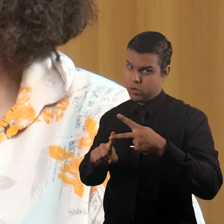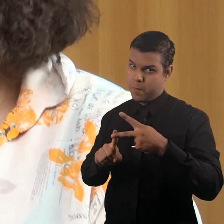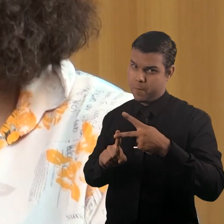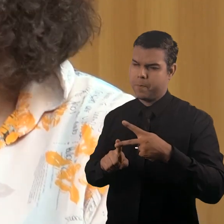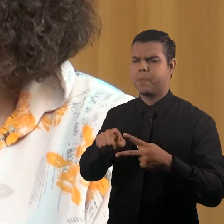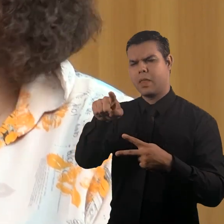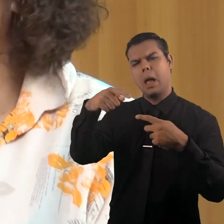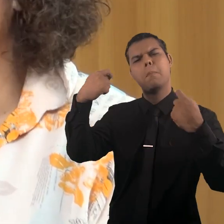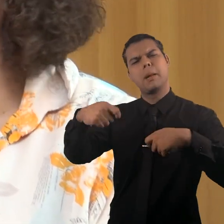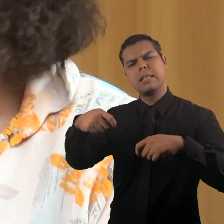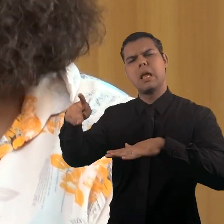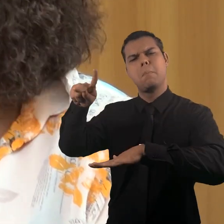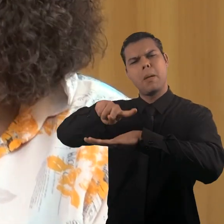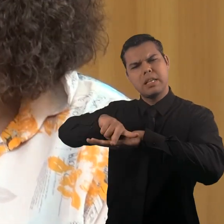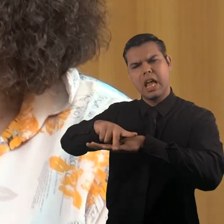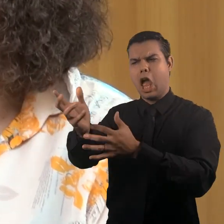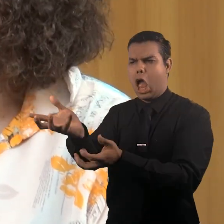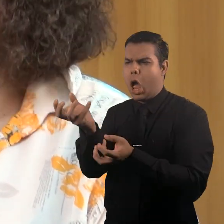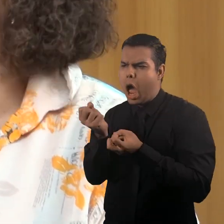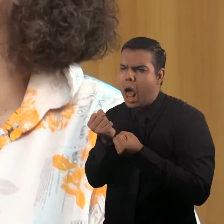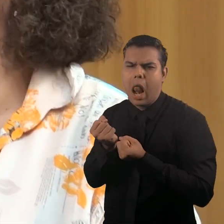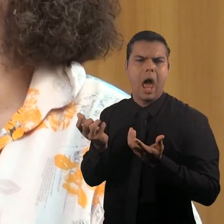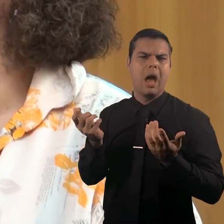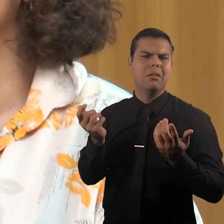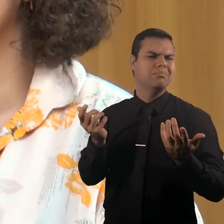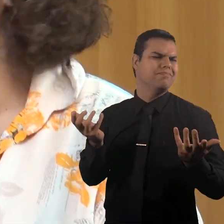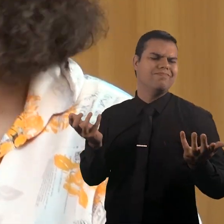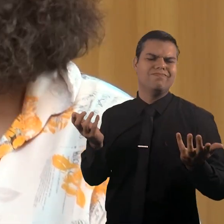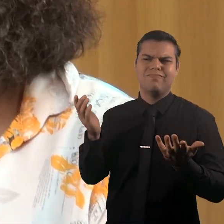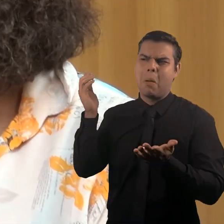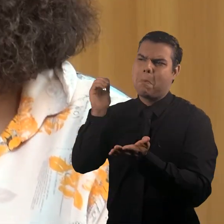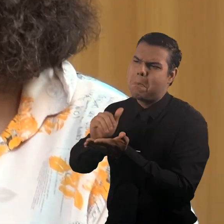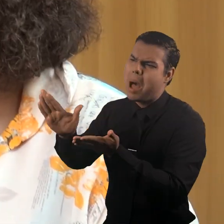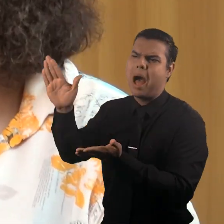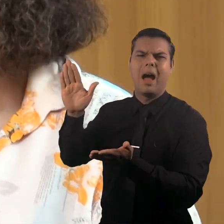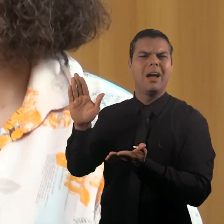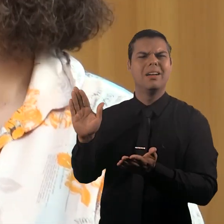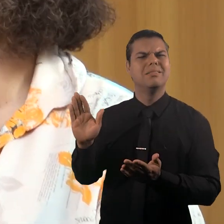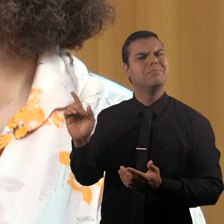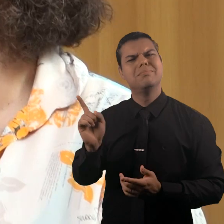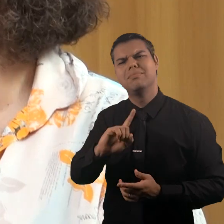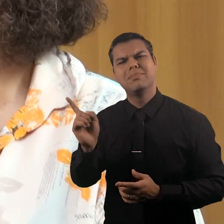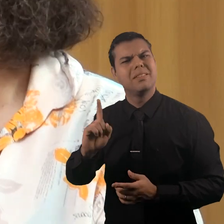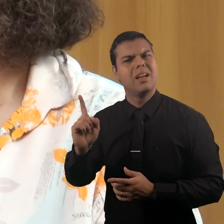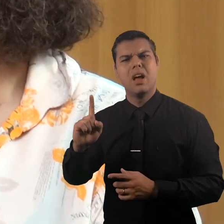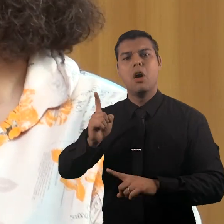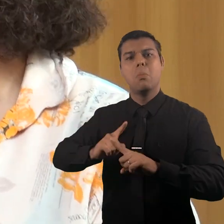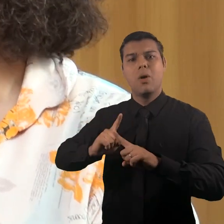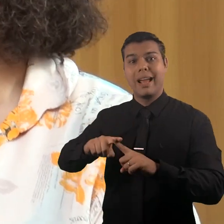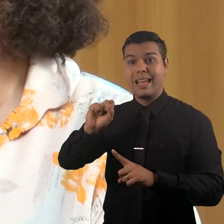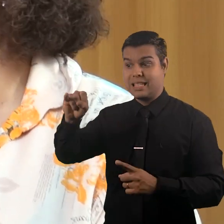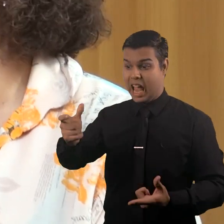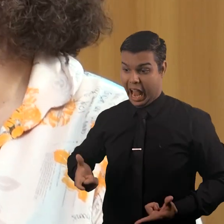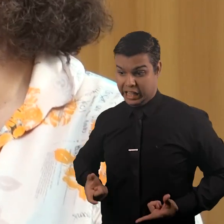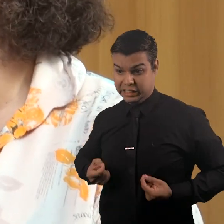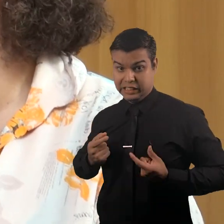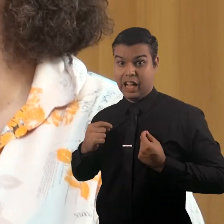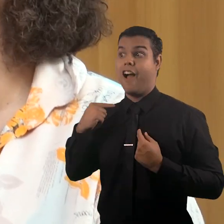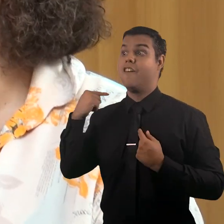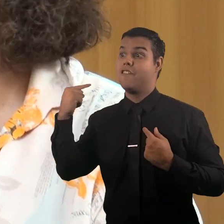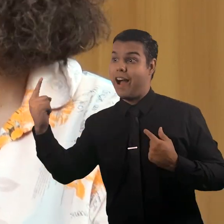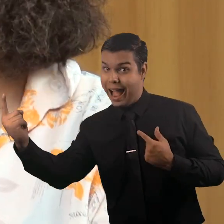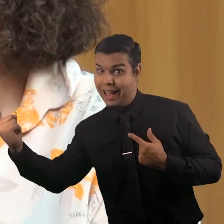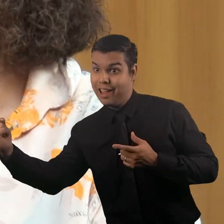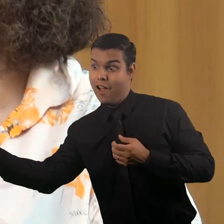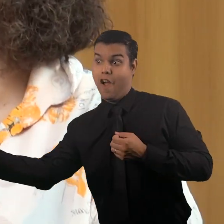que... Duas coisas. Você precisa acolher o seu paciente, você não precisa mandar ele embora, porque os pacientes oncológicos, quando voltam, eles voltam